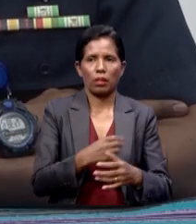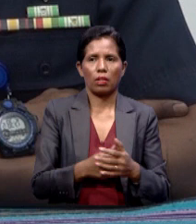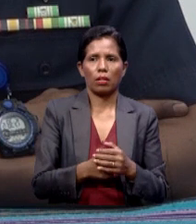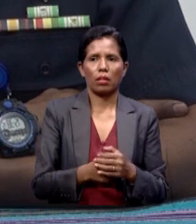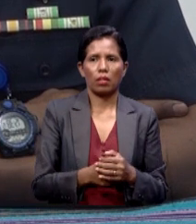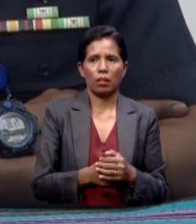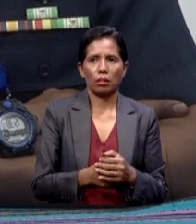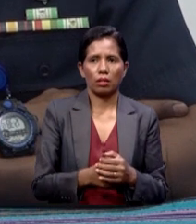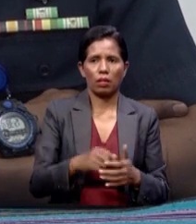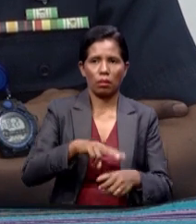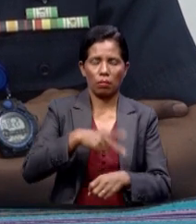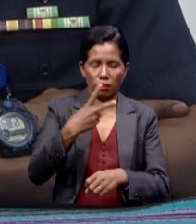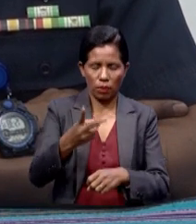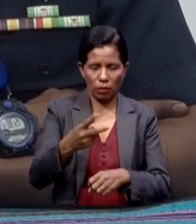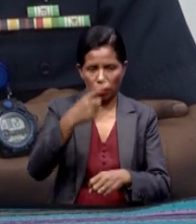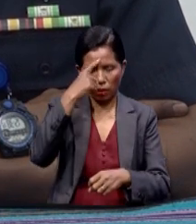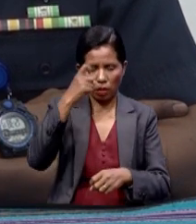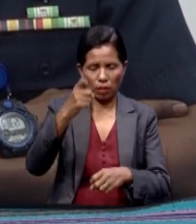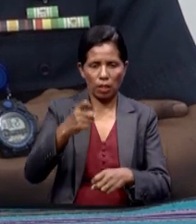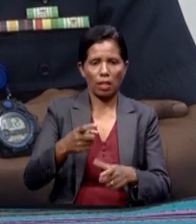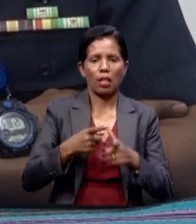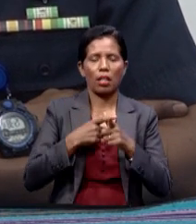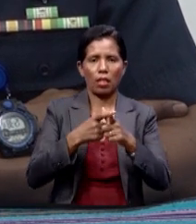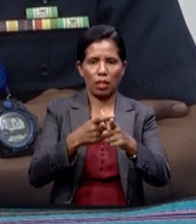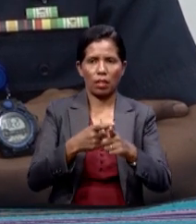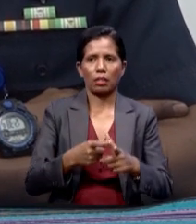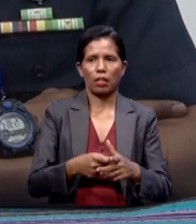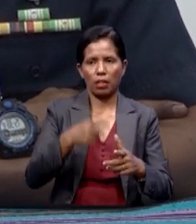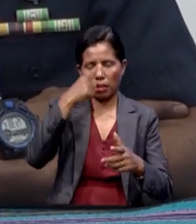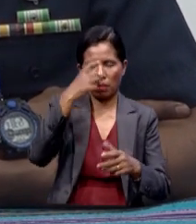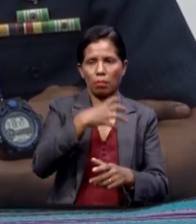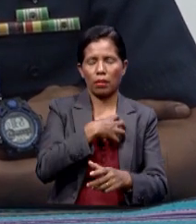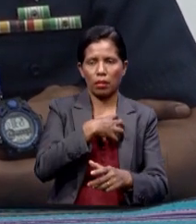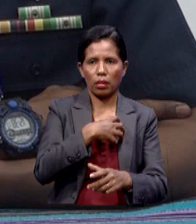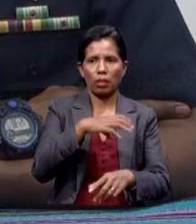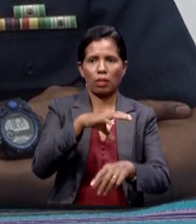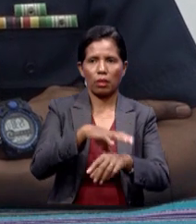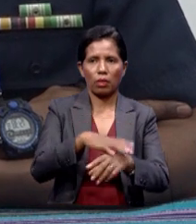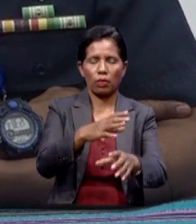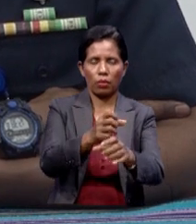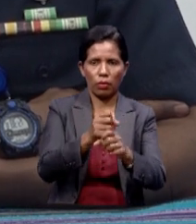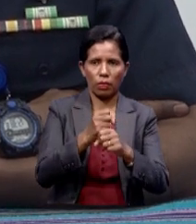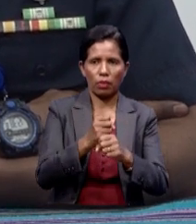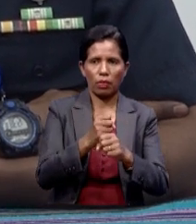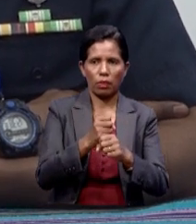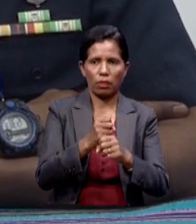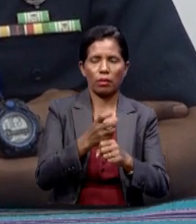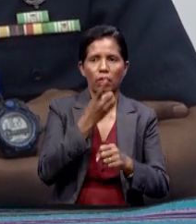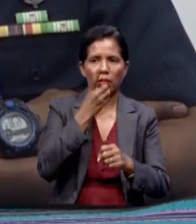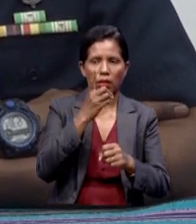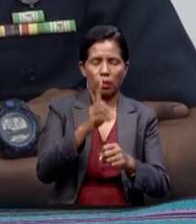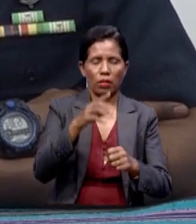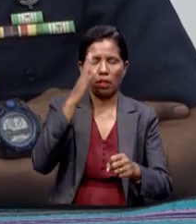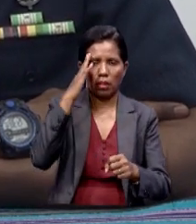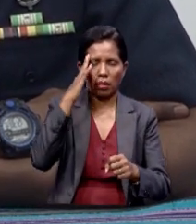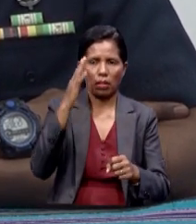ni munu rasik tambah ni halai ida fali apa pentel munisipa bunaru foti hela ni deklarasaun pa hudi hatene